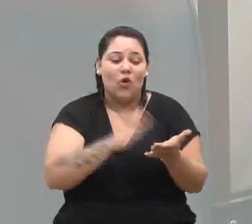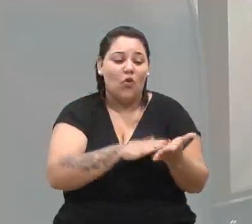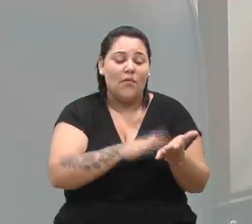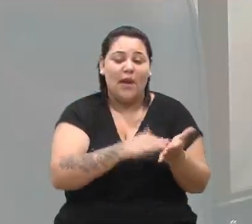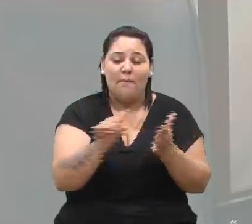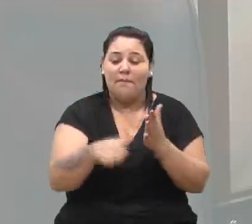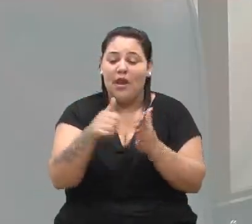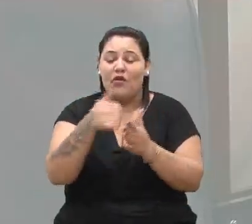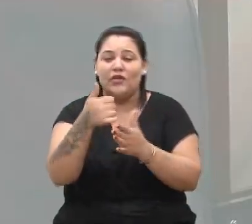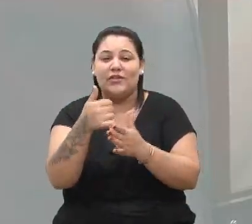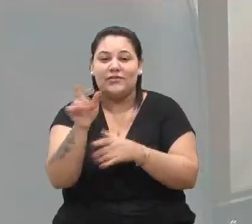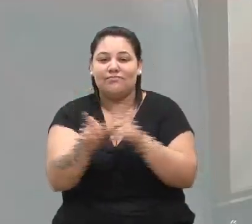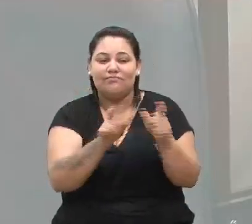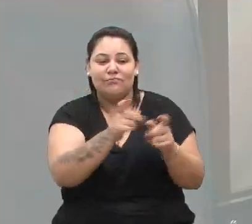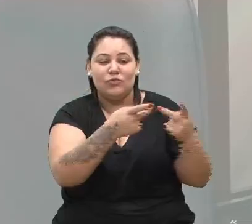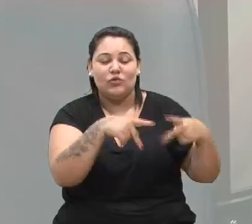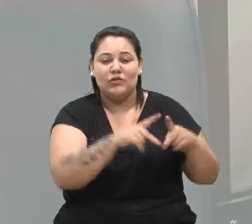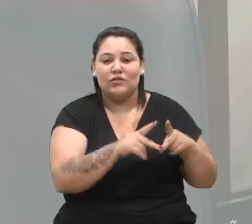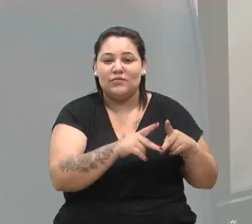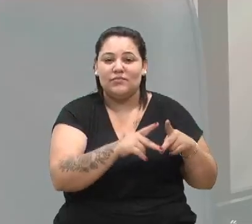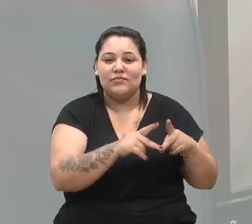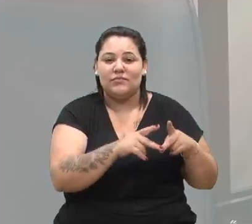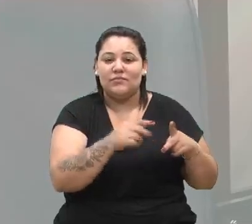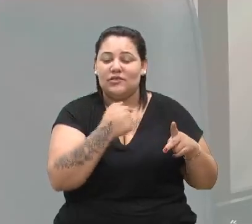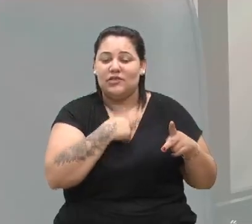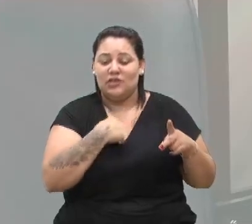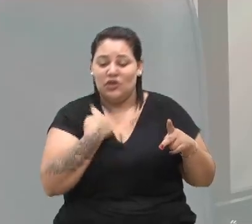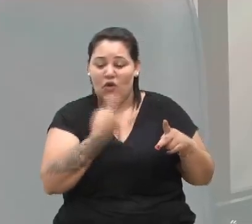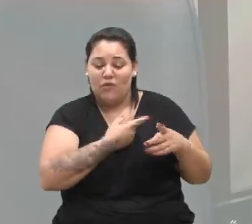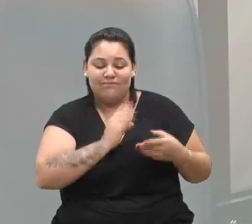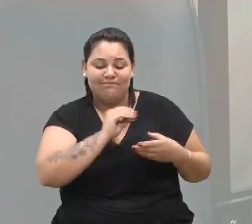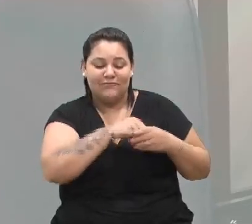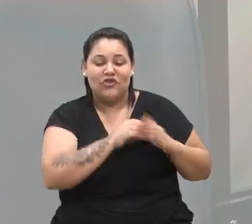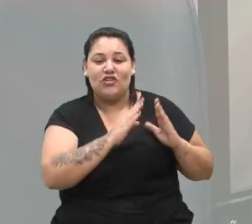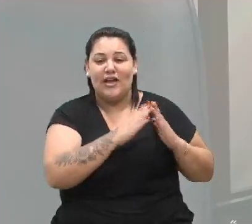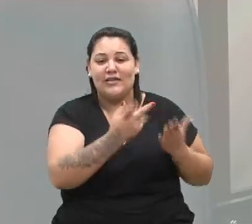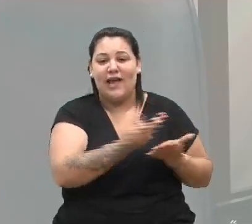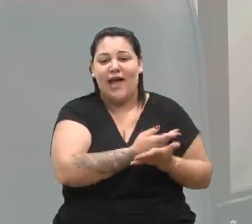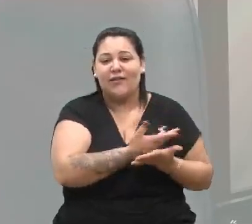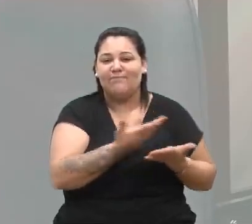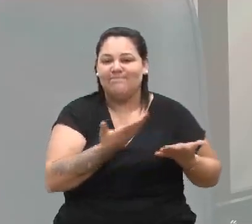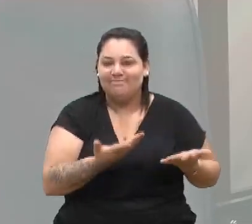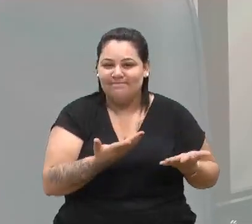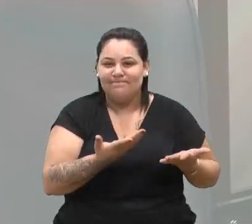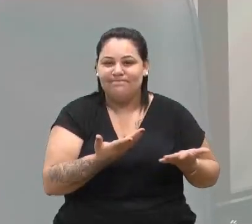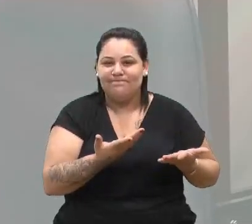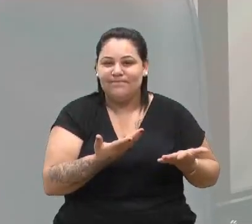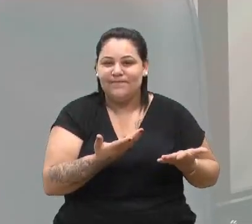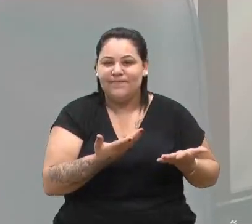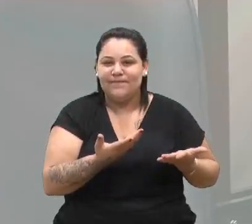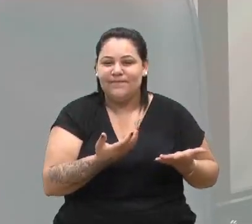bom cidadão na nossa cidade, senão se tem isso iniciando de casa.